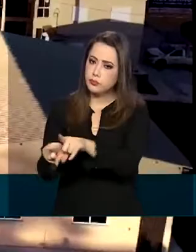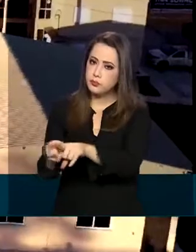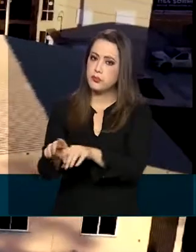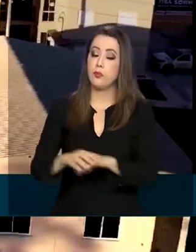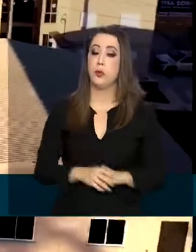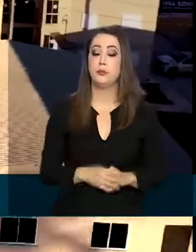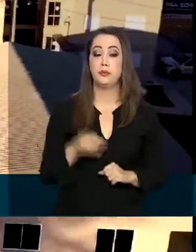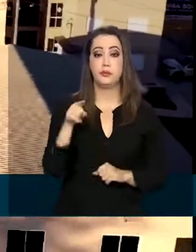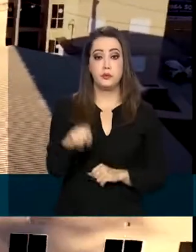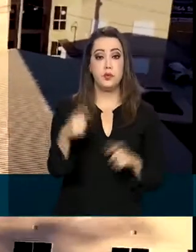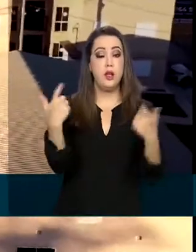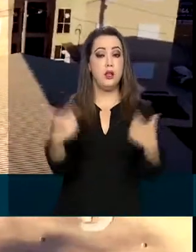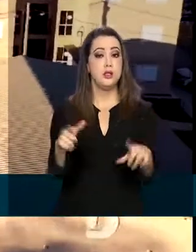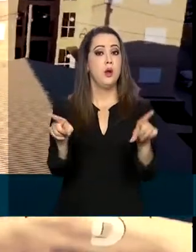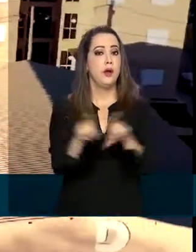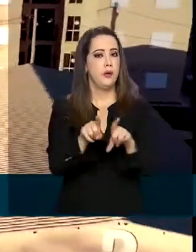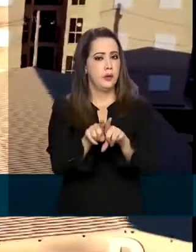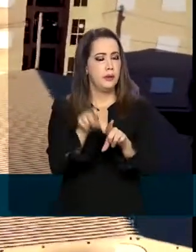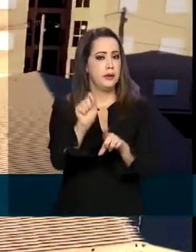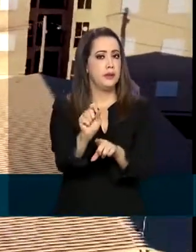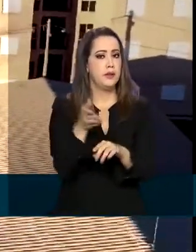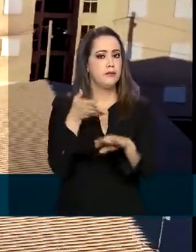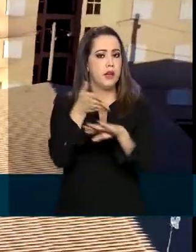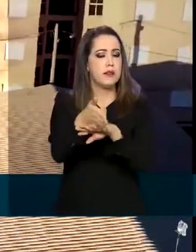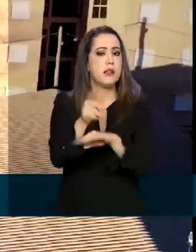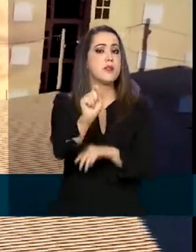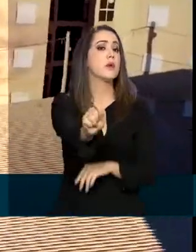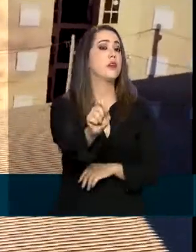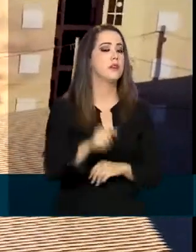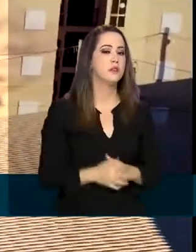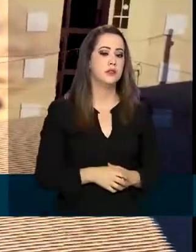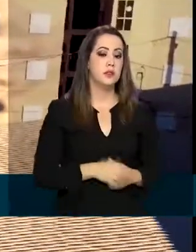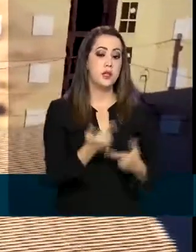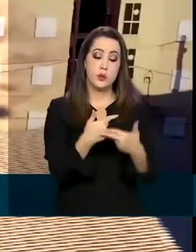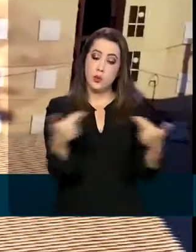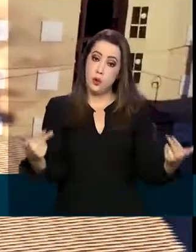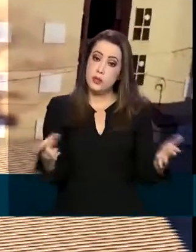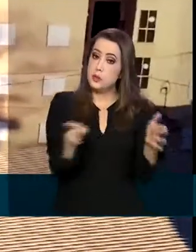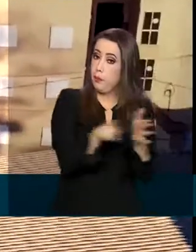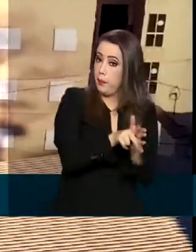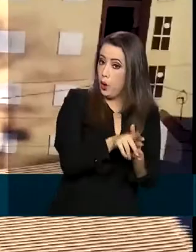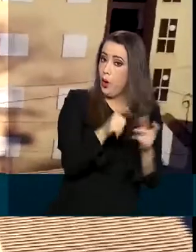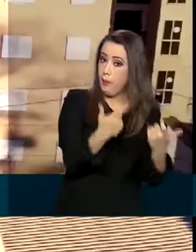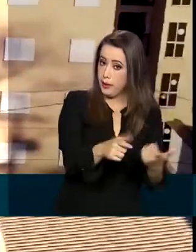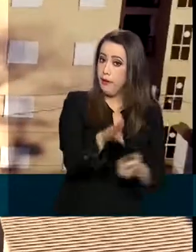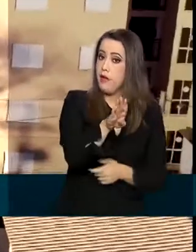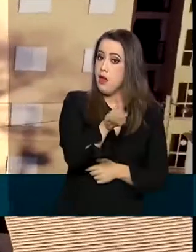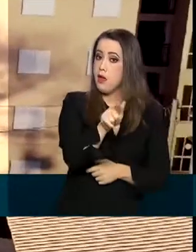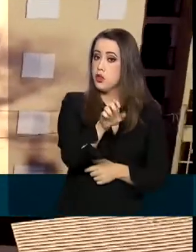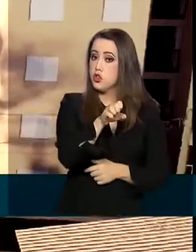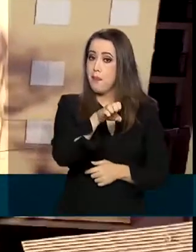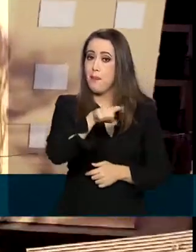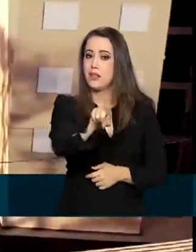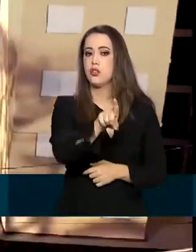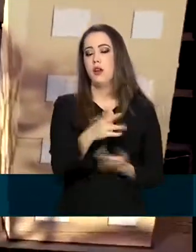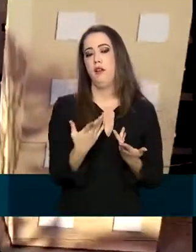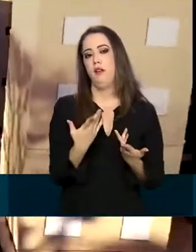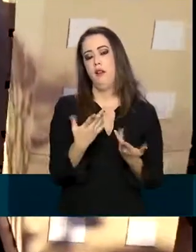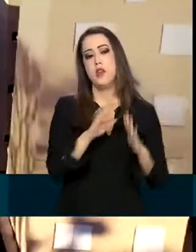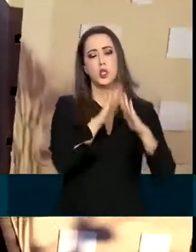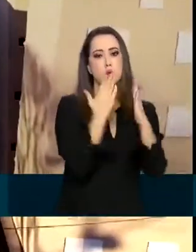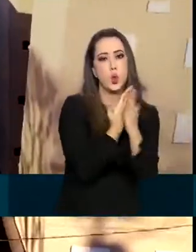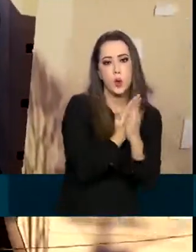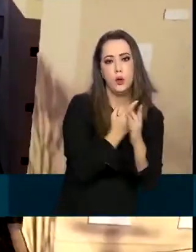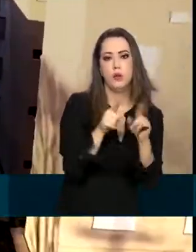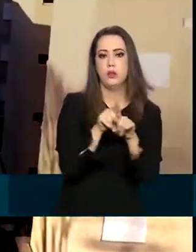moradores desses condomínios também vão ter acesso a equipamentos públicos da região, como escolas, creches e postos de